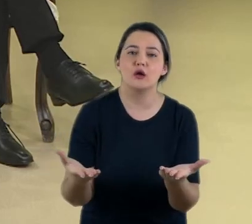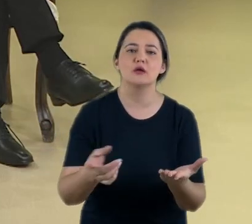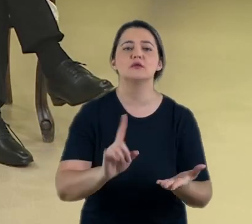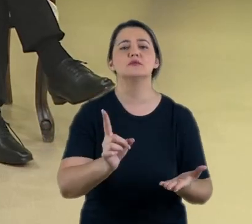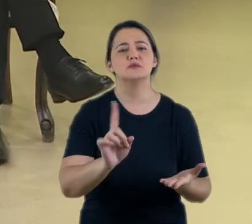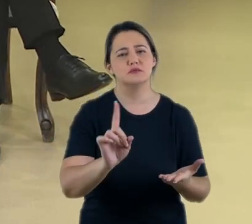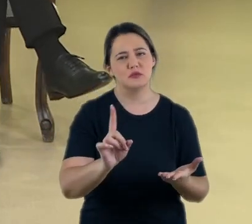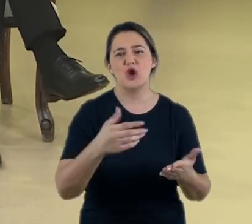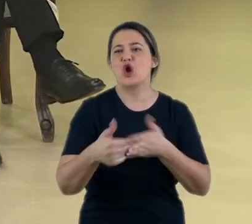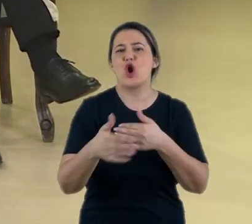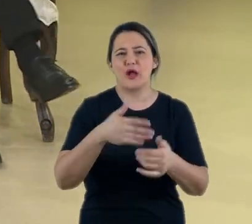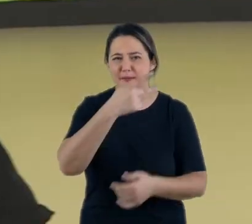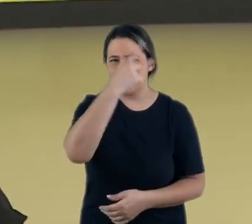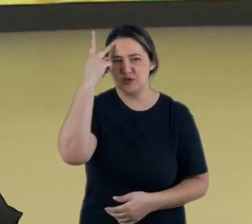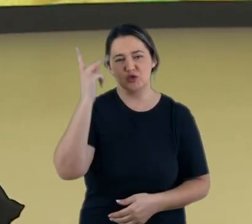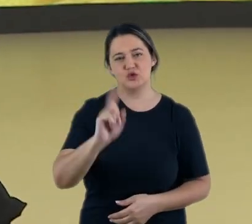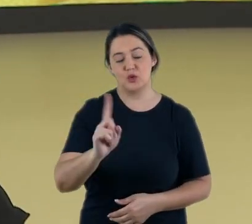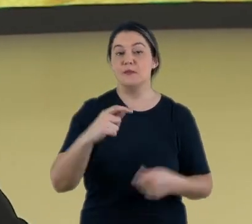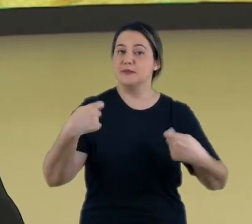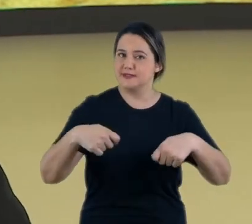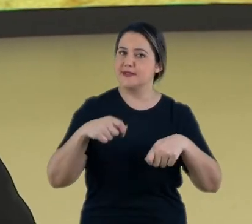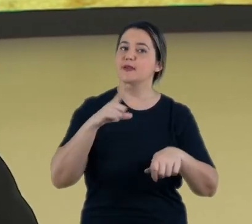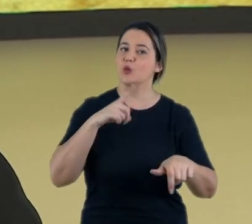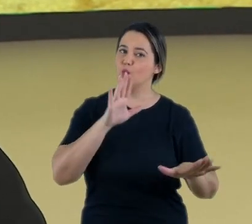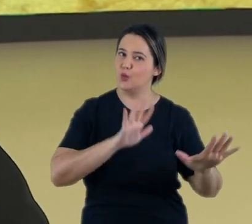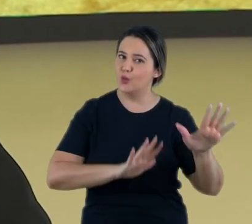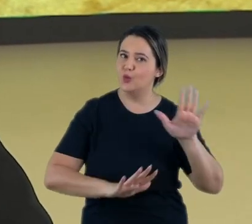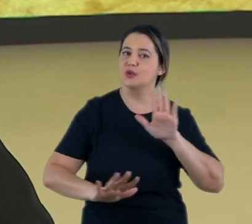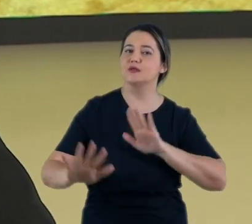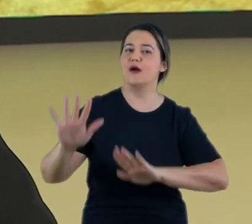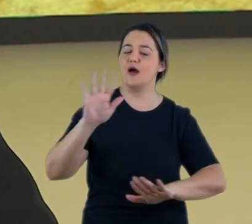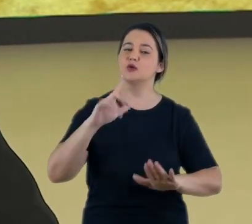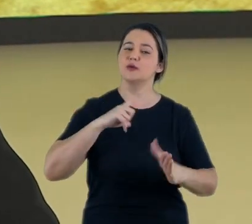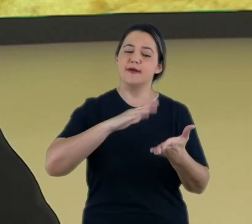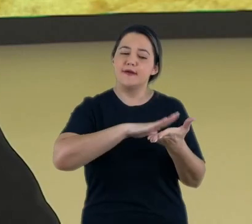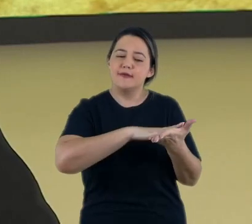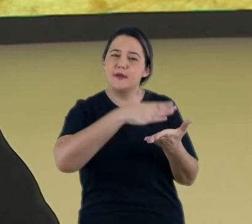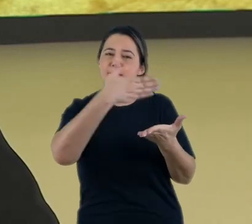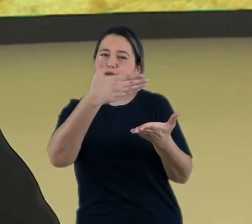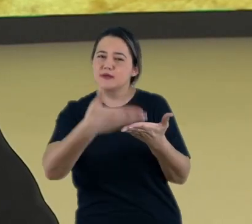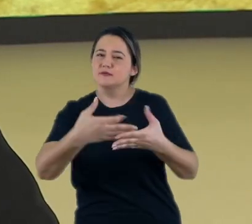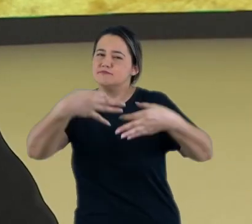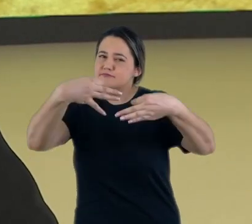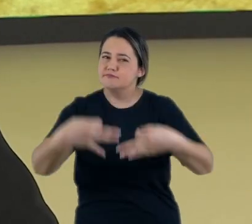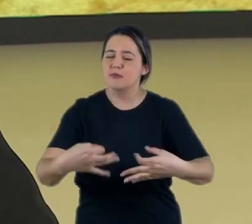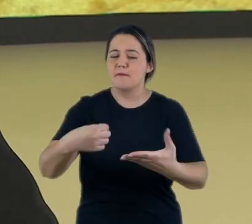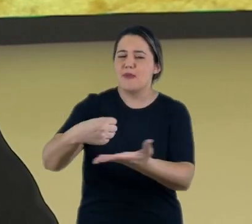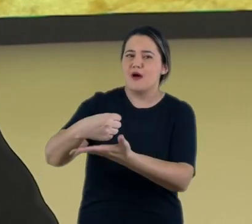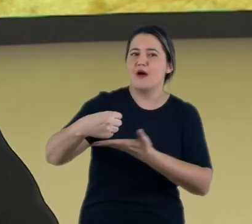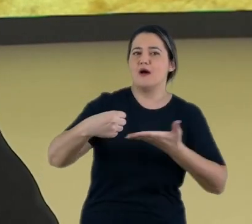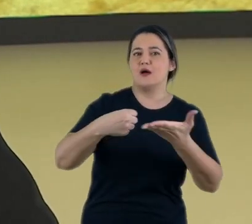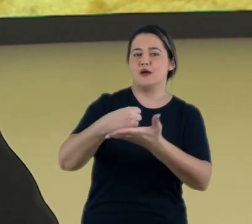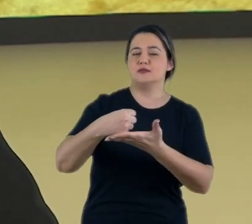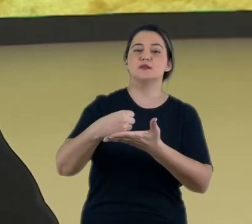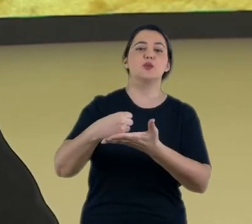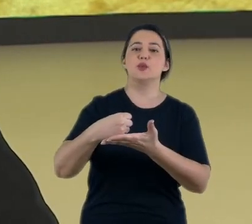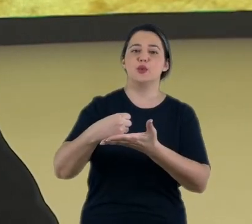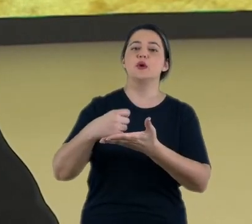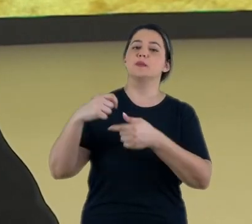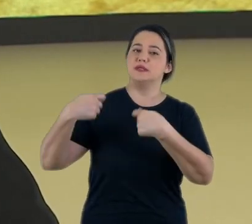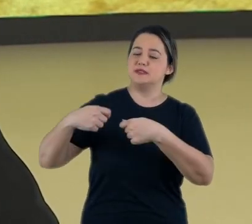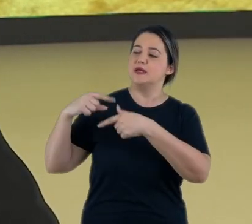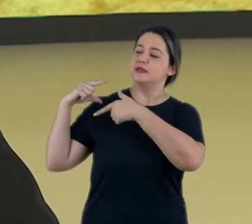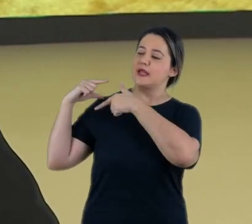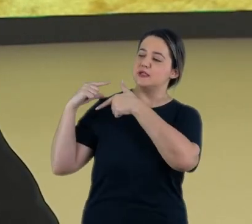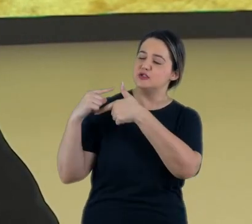história. Devemos ter o cuidado em ter uma interpretação sólida da Bíblia Sagrada e a tradição, a